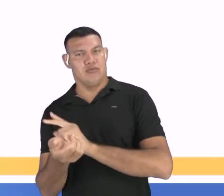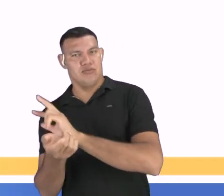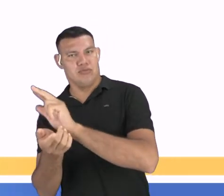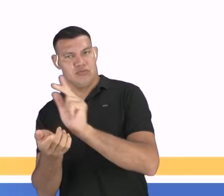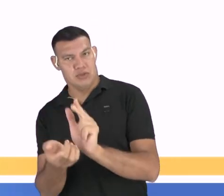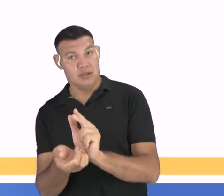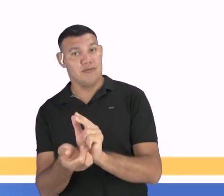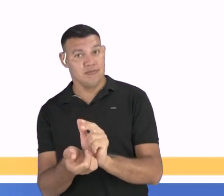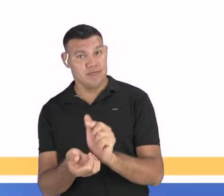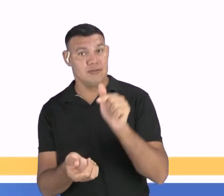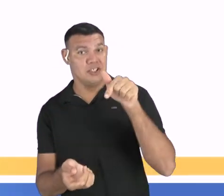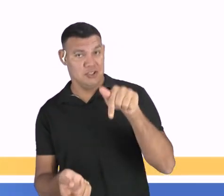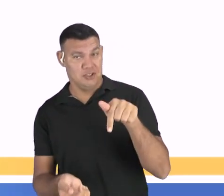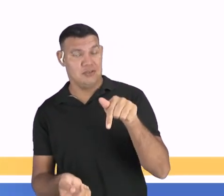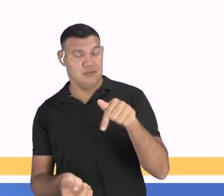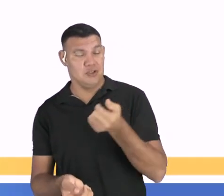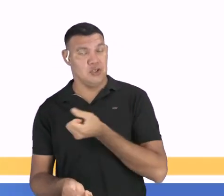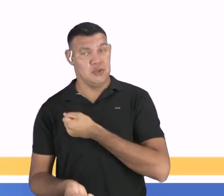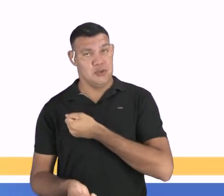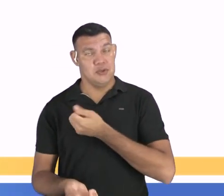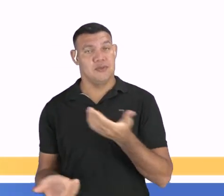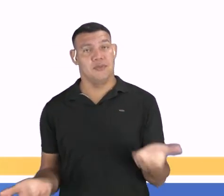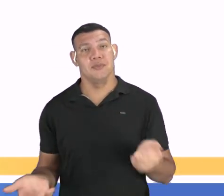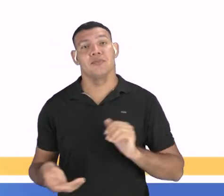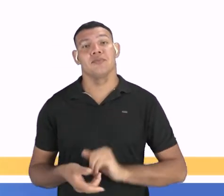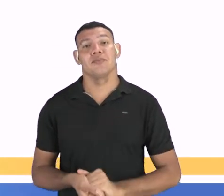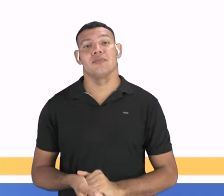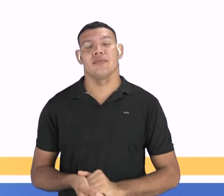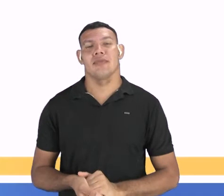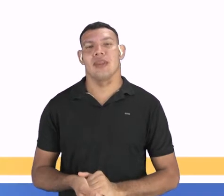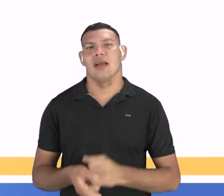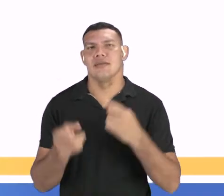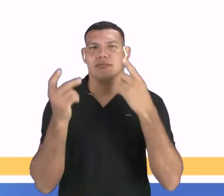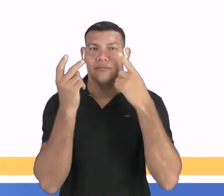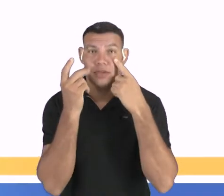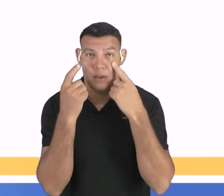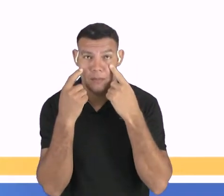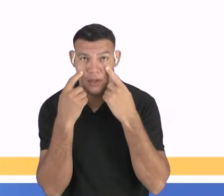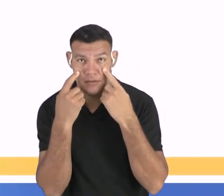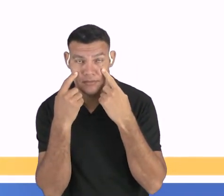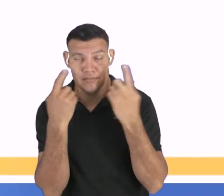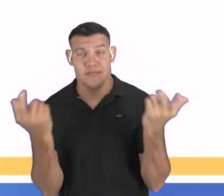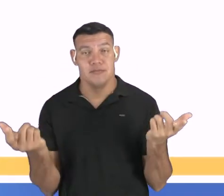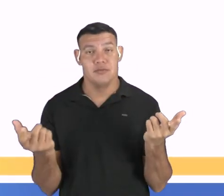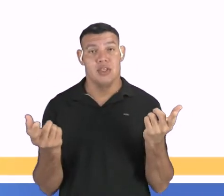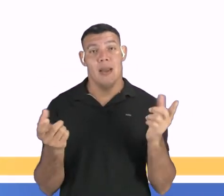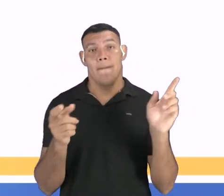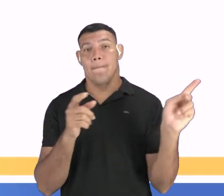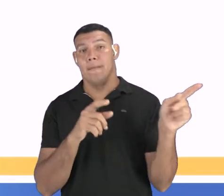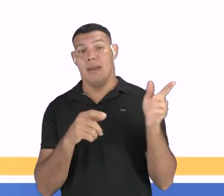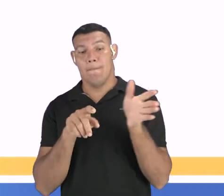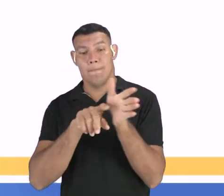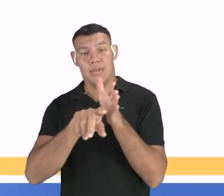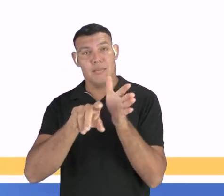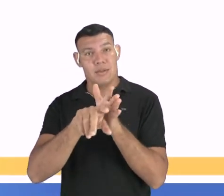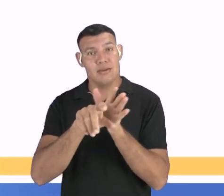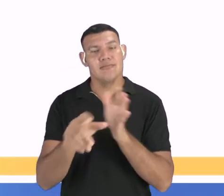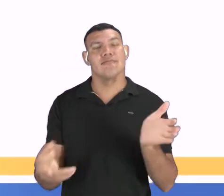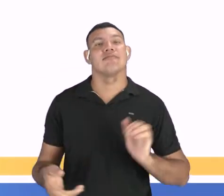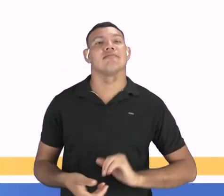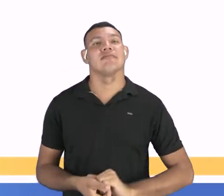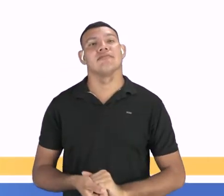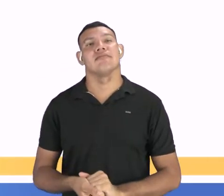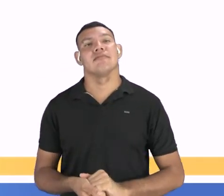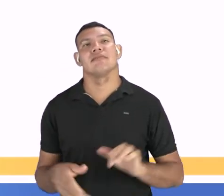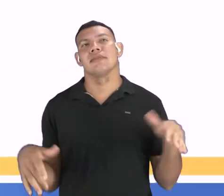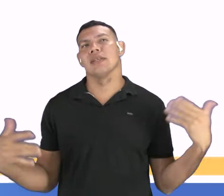7, né? Que é o que diz aí no enunciado da questão. O múltiplo de 7 é o 49, aí neste caso, certo?